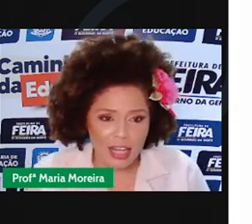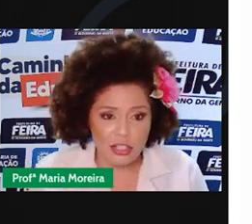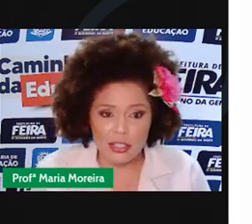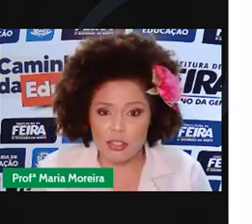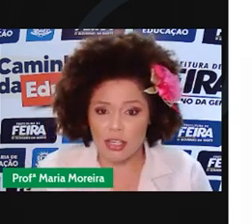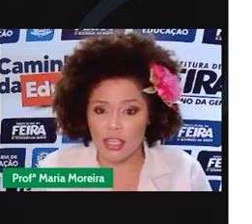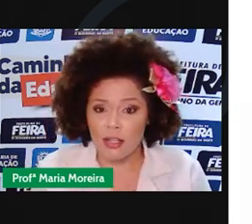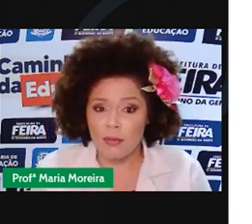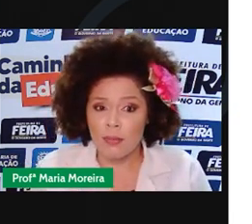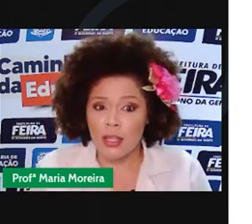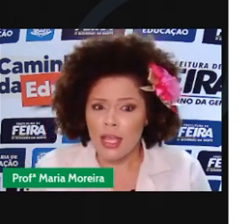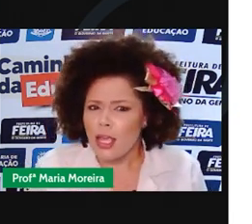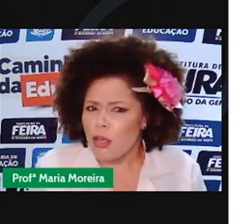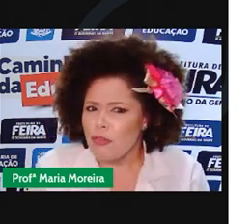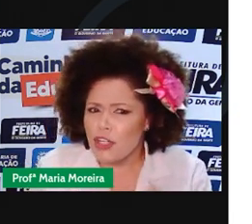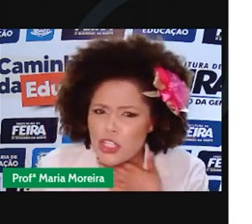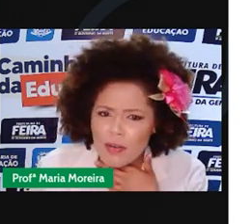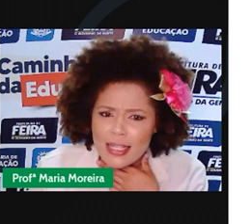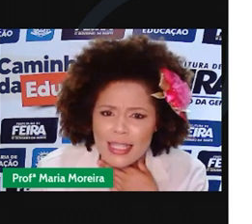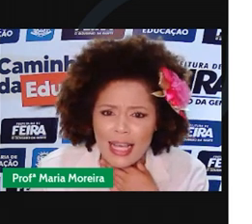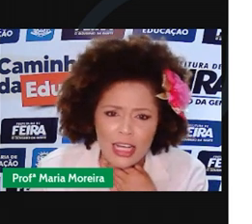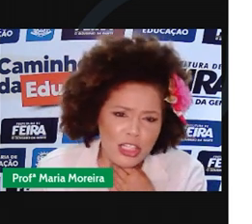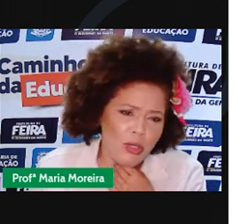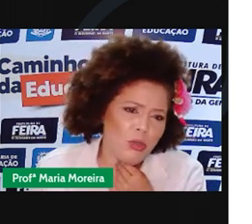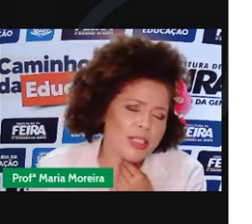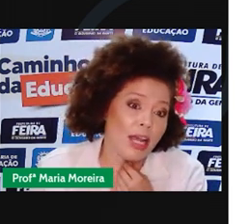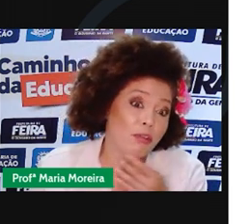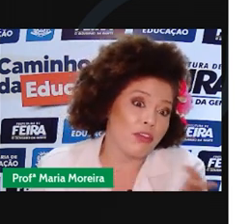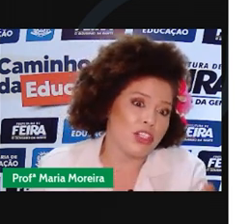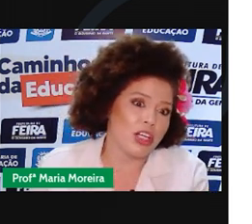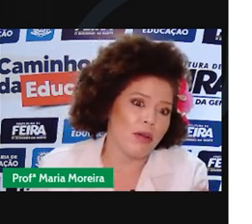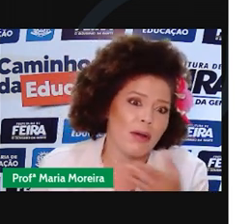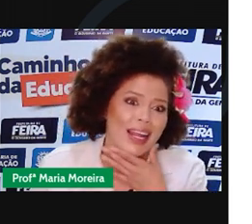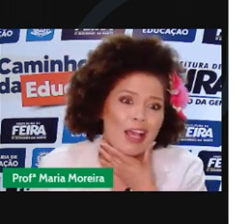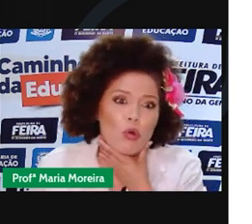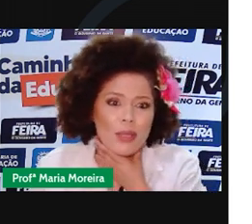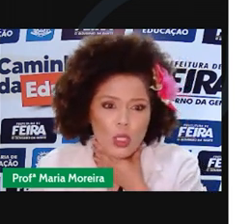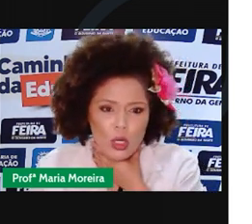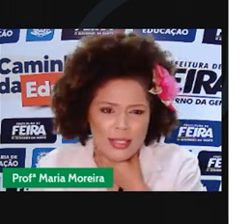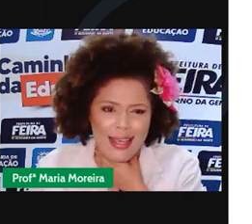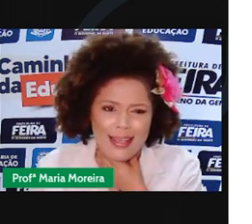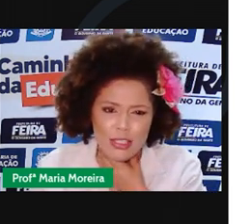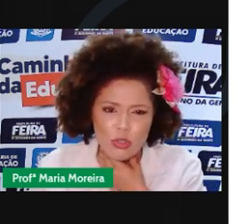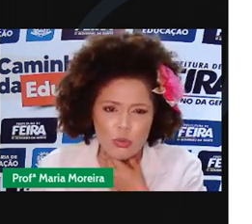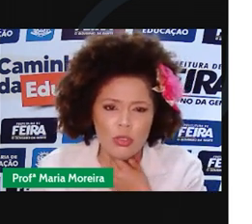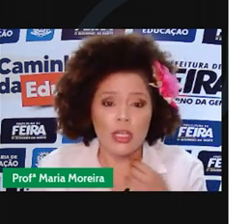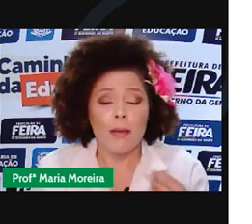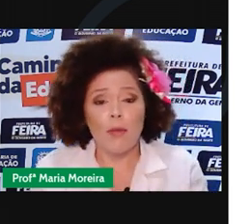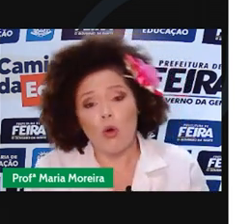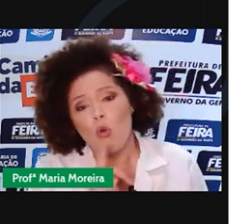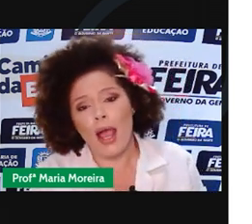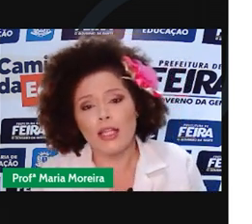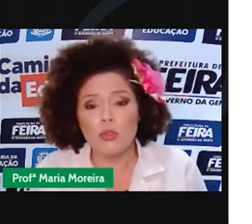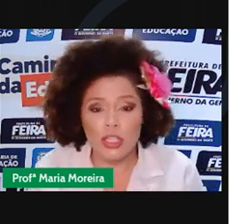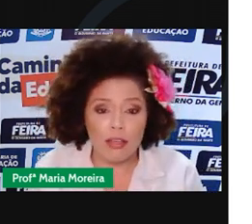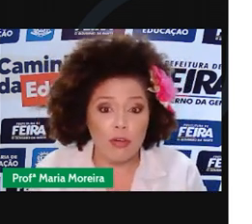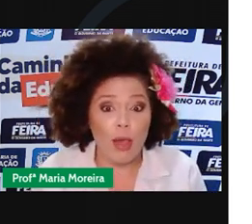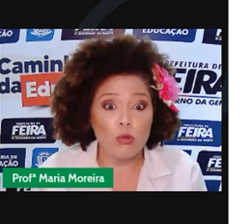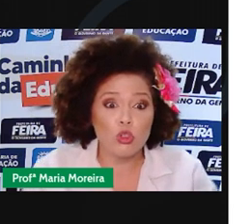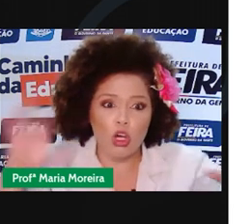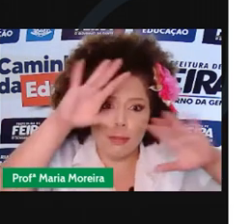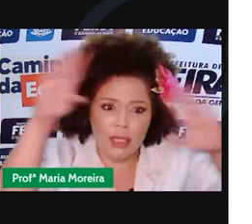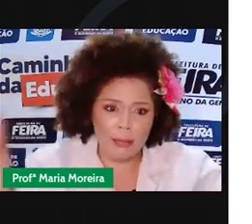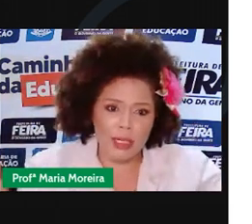se encaixa nisso aí e o feijão ele se encaixa onde será que o feijão é uma leguminosa é isso ou